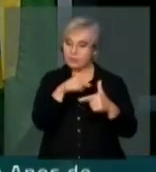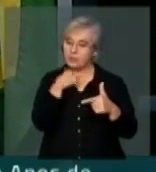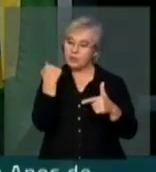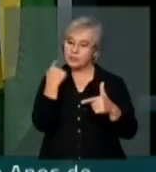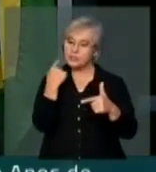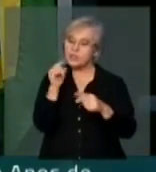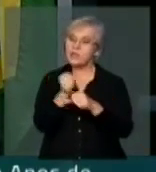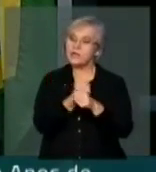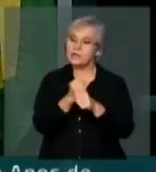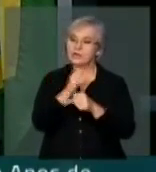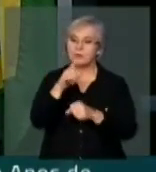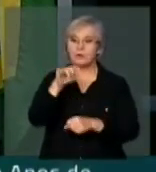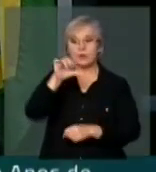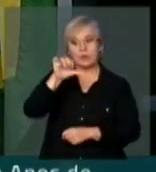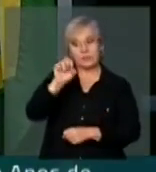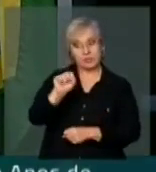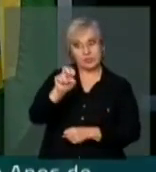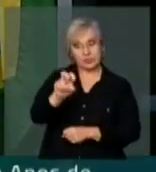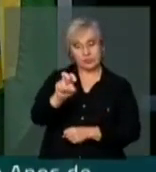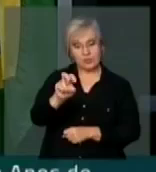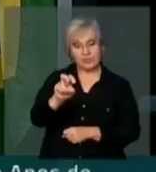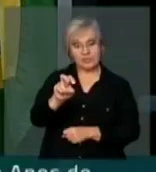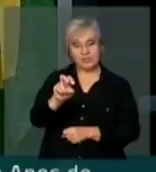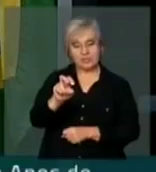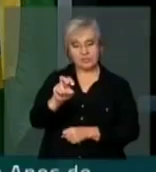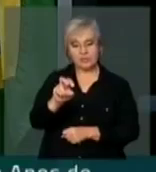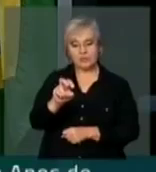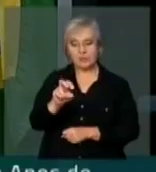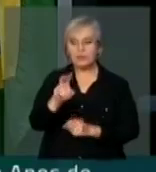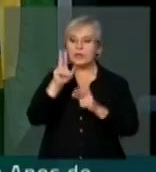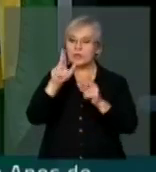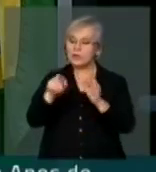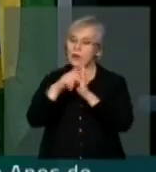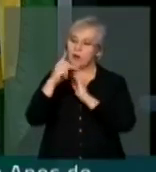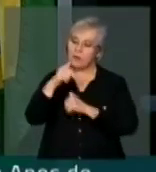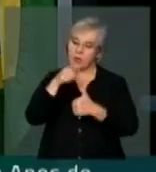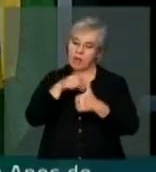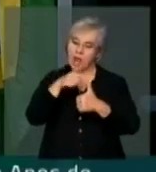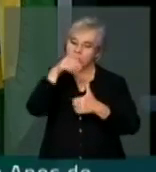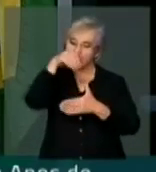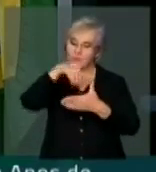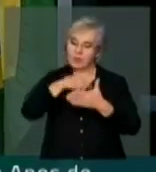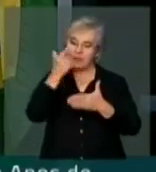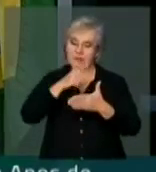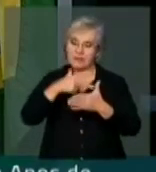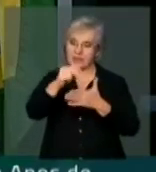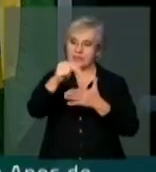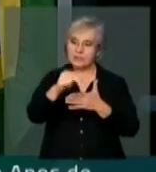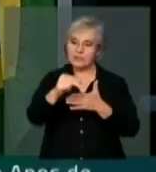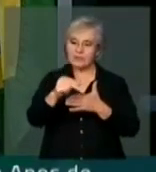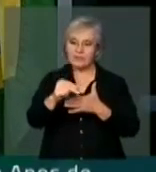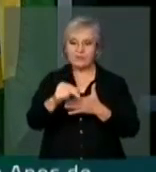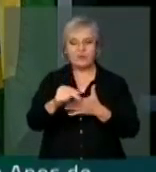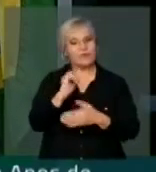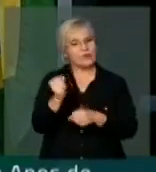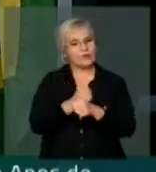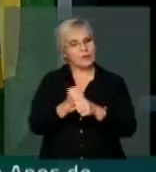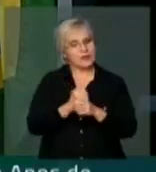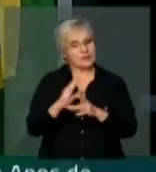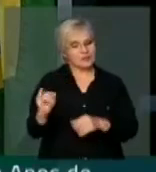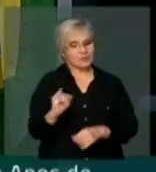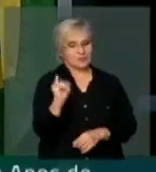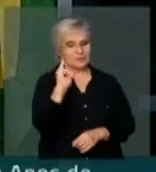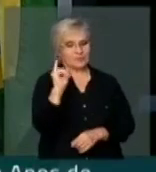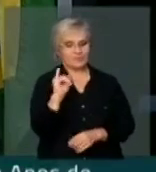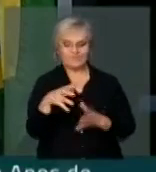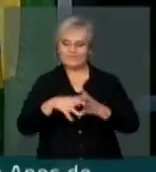ano de 1975, tanto quanto sua eleição. Como narra o historiador Boris Fausto, os brasileiros